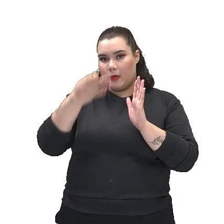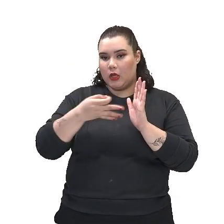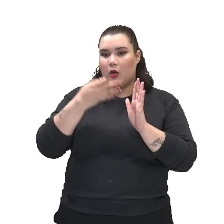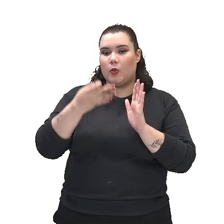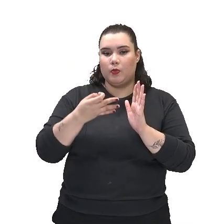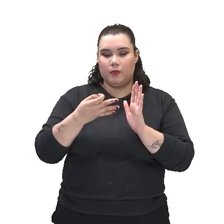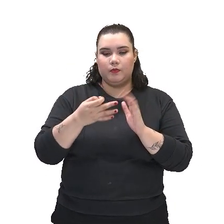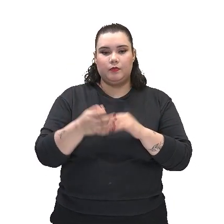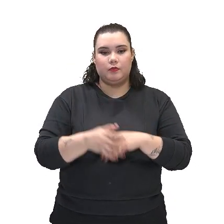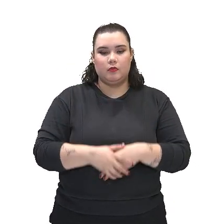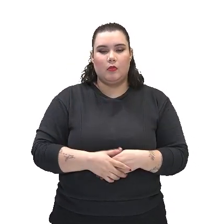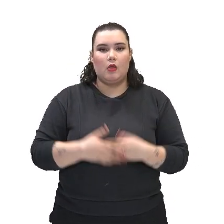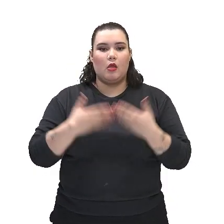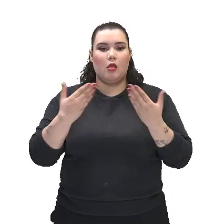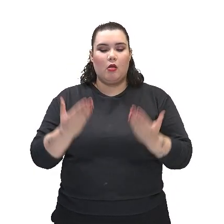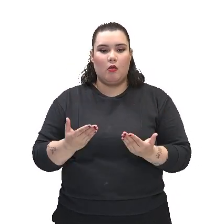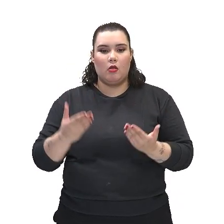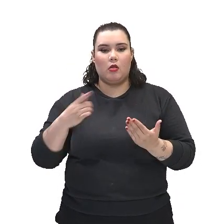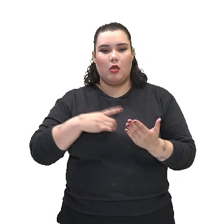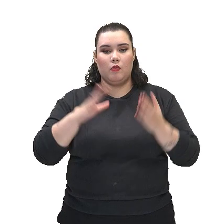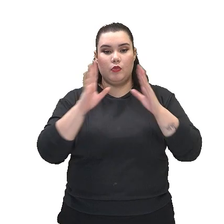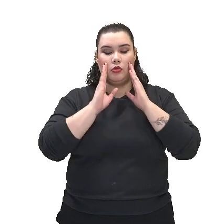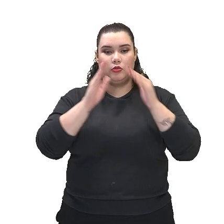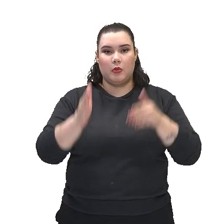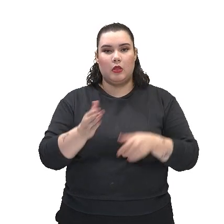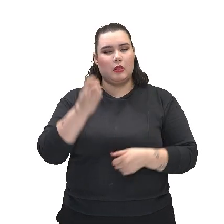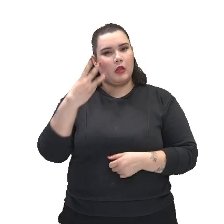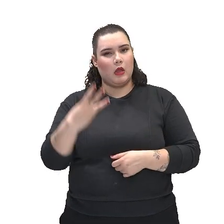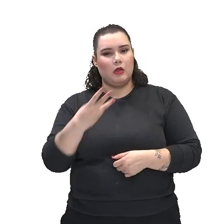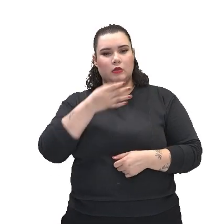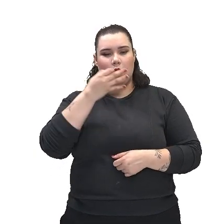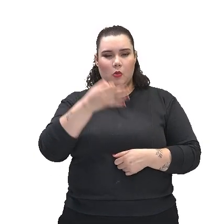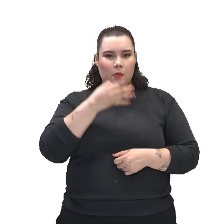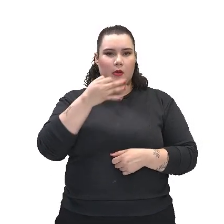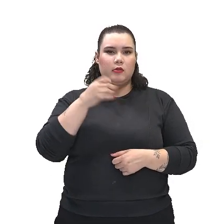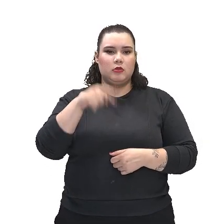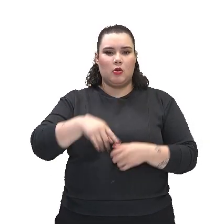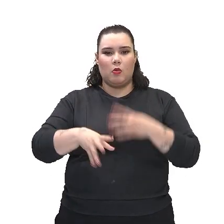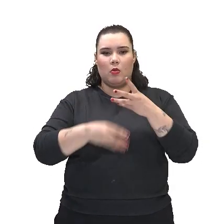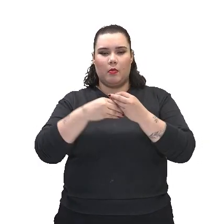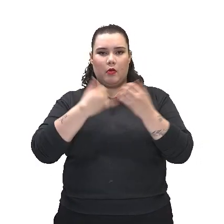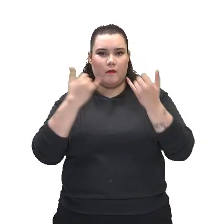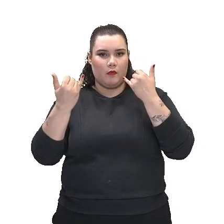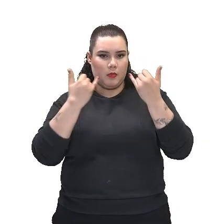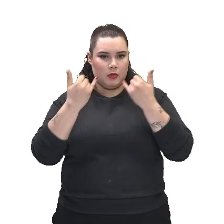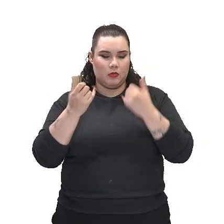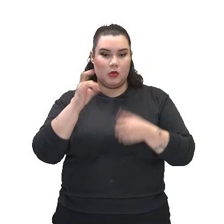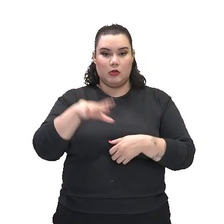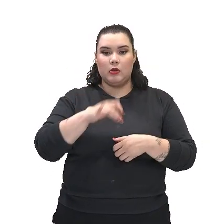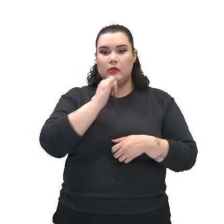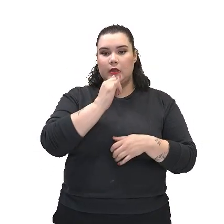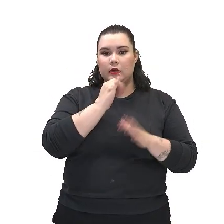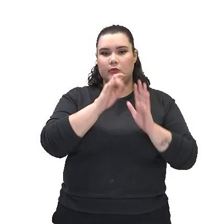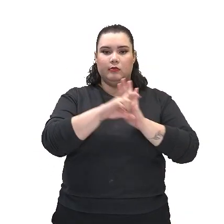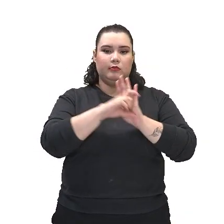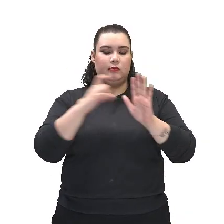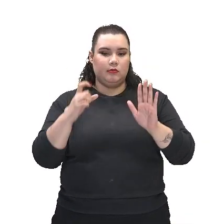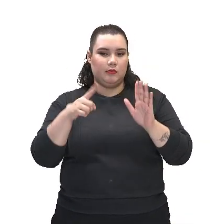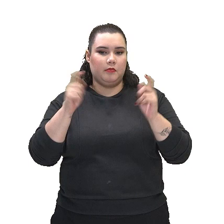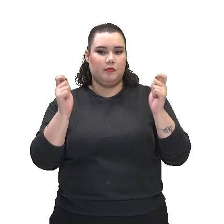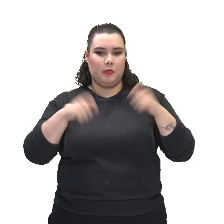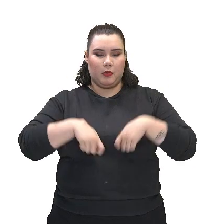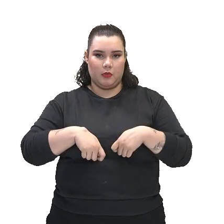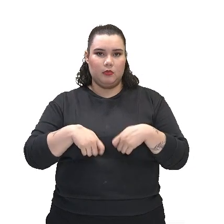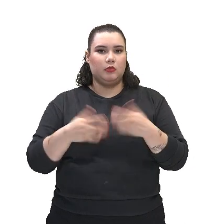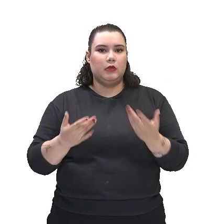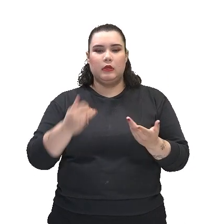vista. E aí tem uma especificação no mínimo 3, mas isso daí é apenas algo ilustrativo. Você pode defender, de